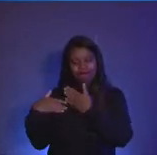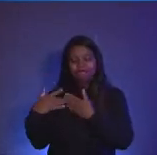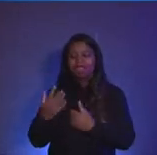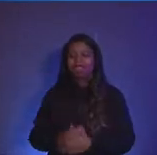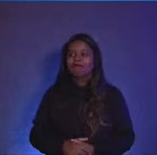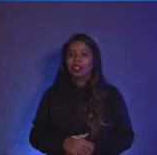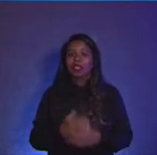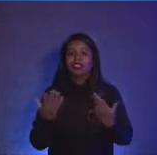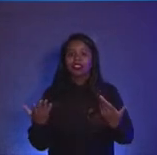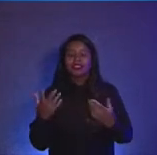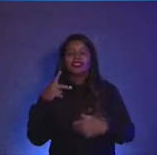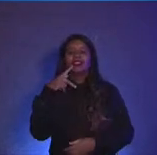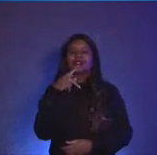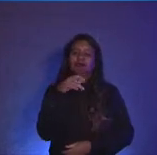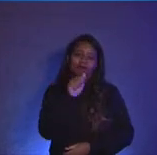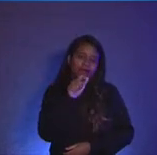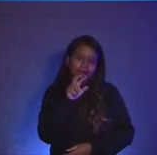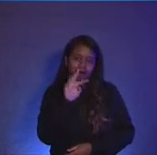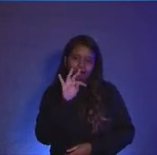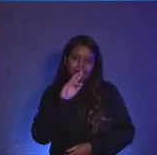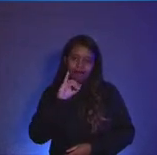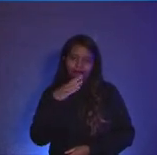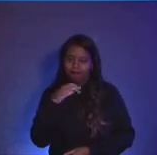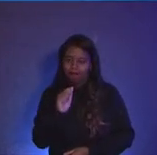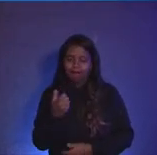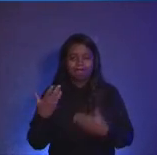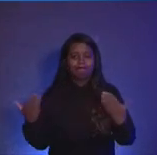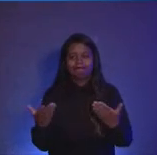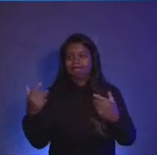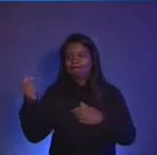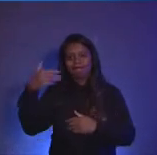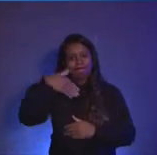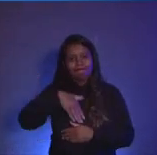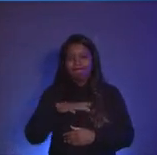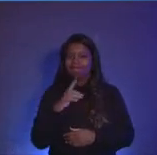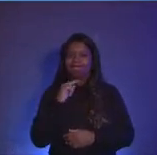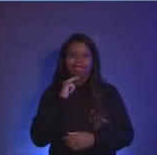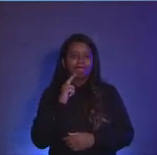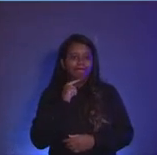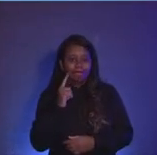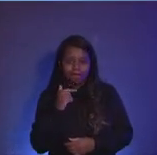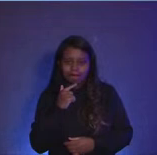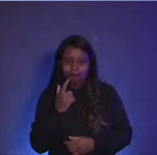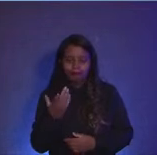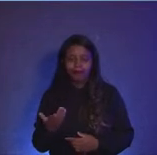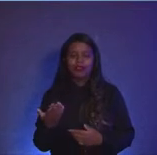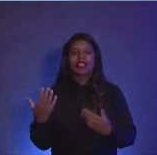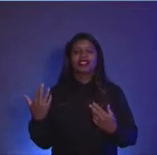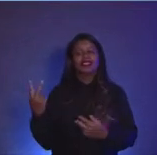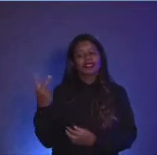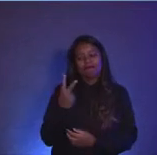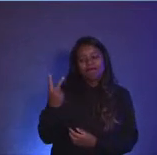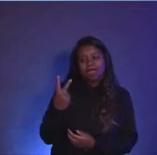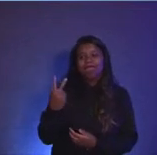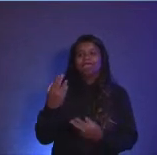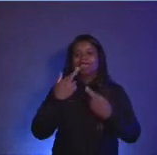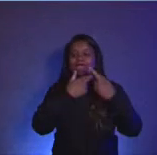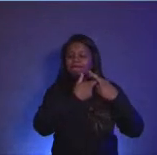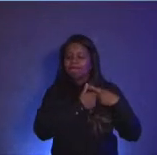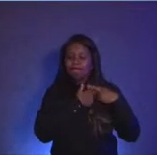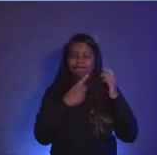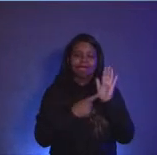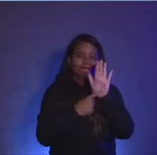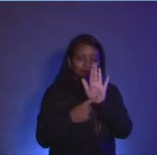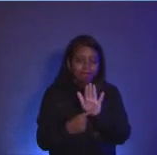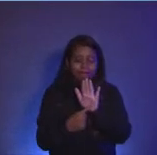Infelizmente, a Patrícia não tá aqui comigo. Eu acho que seria melhor ela falar sobre isso, né? Mas tô aqui em nome de nós dois. Esse tema é